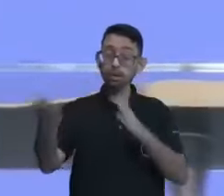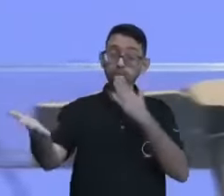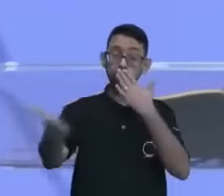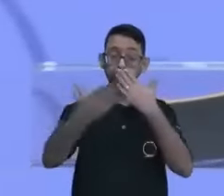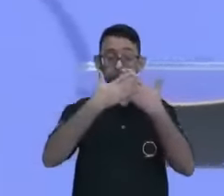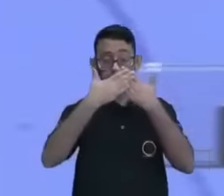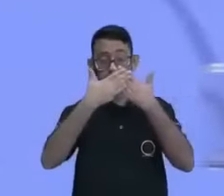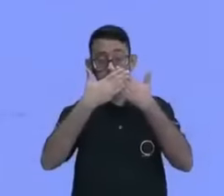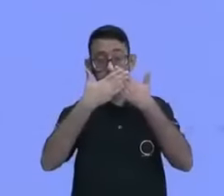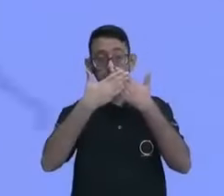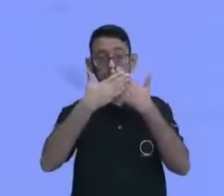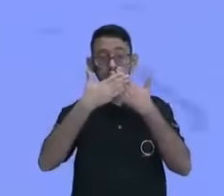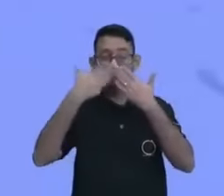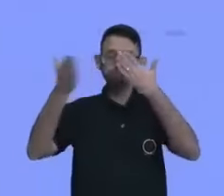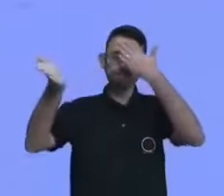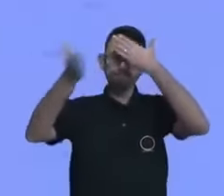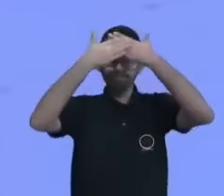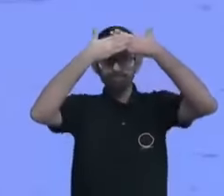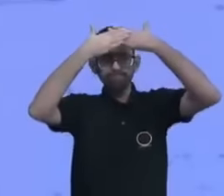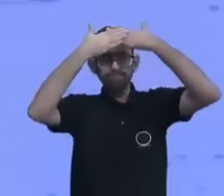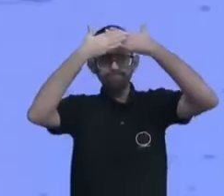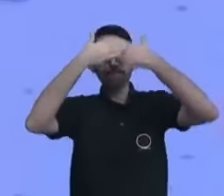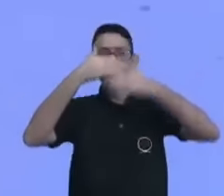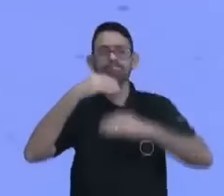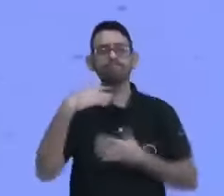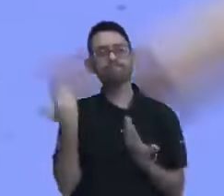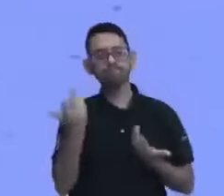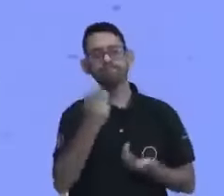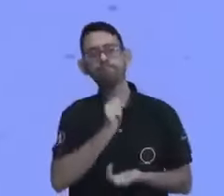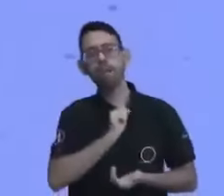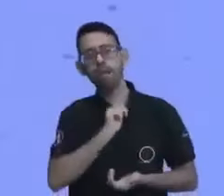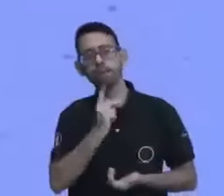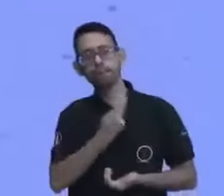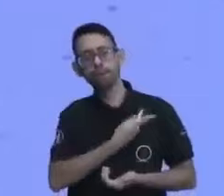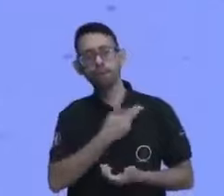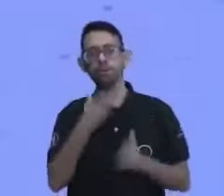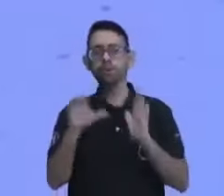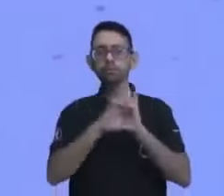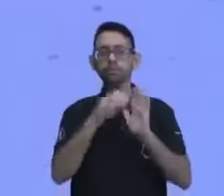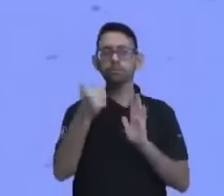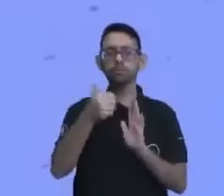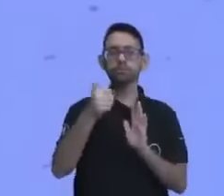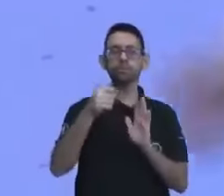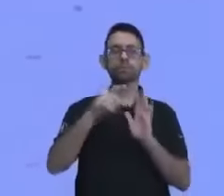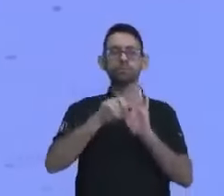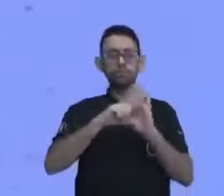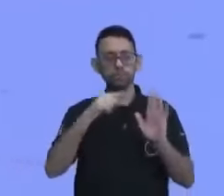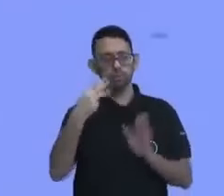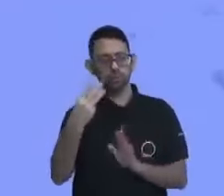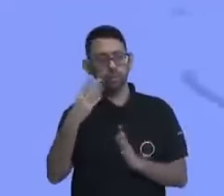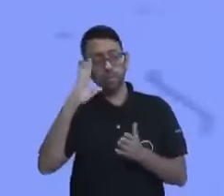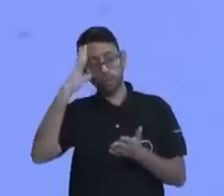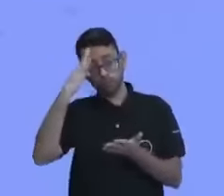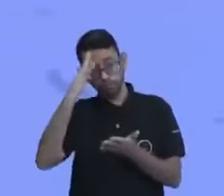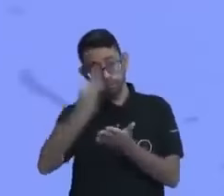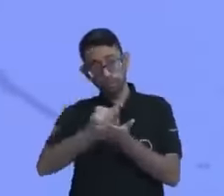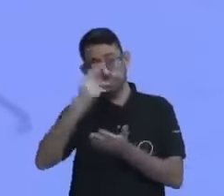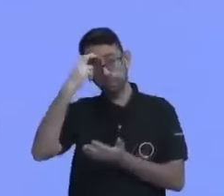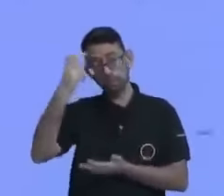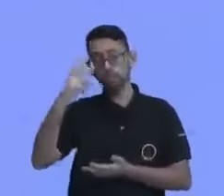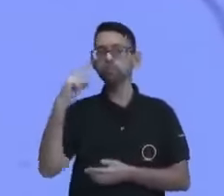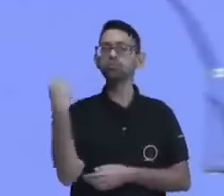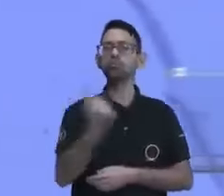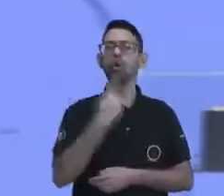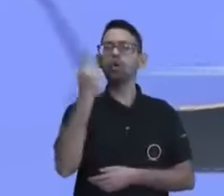incrédulos Hebreus 11:3 diz pela fé entendemos pela mente que os mundos foram